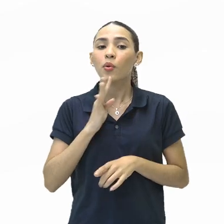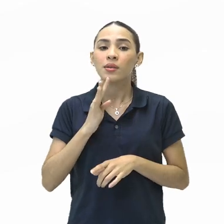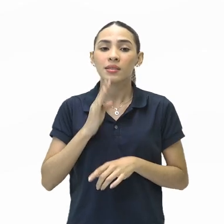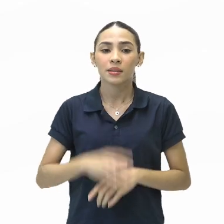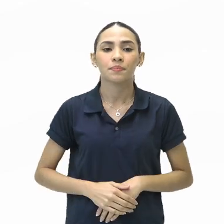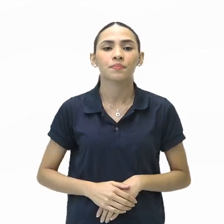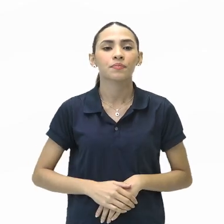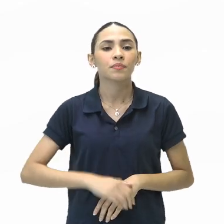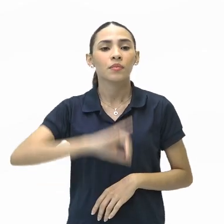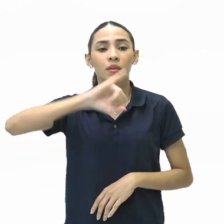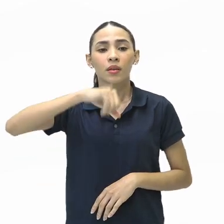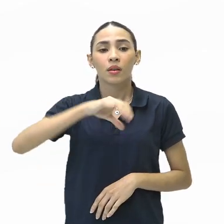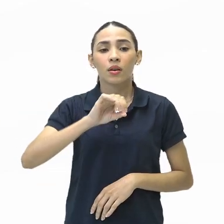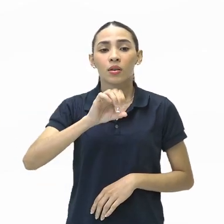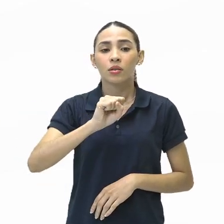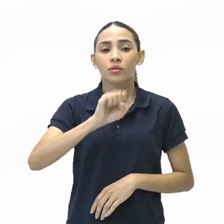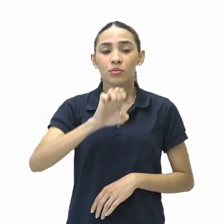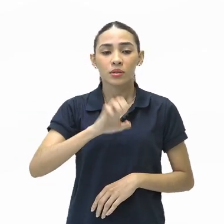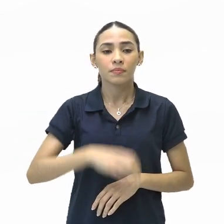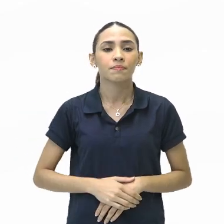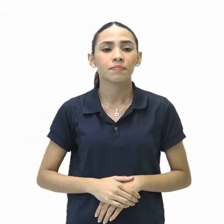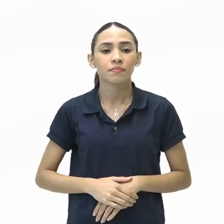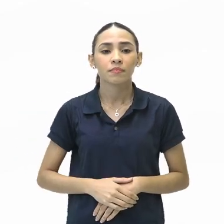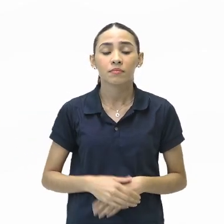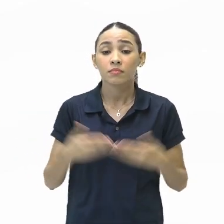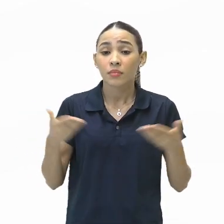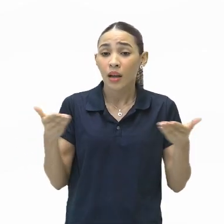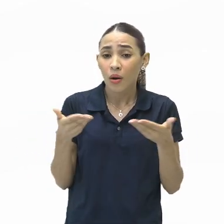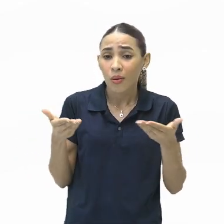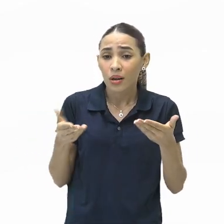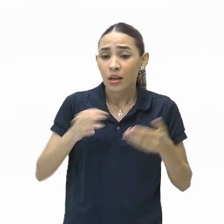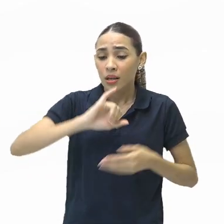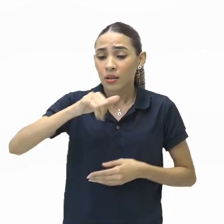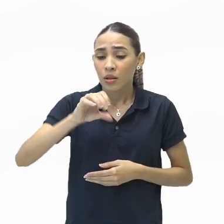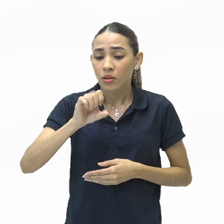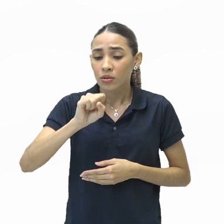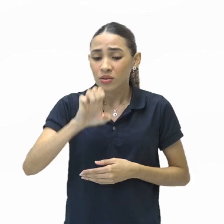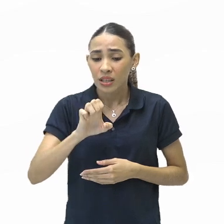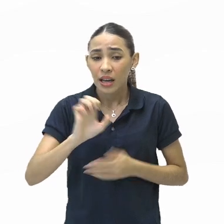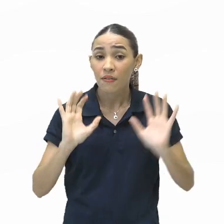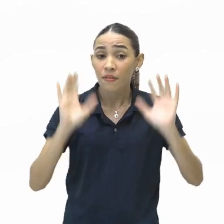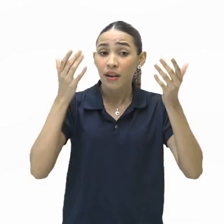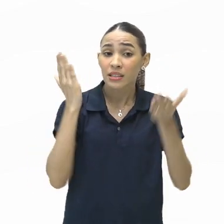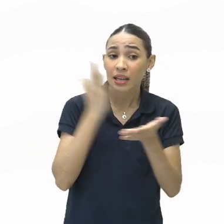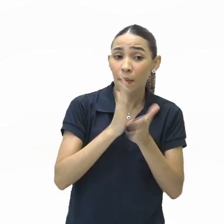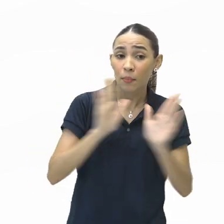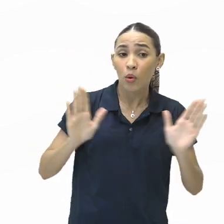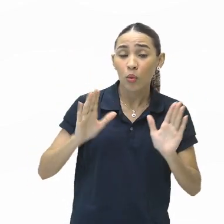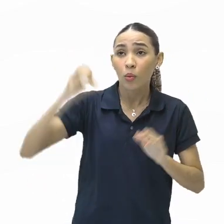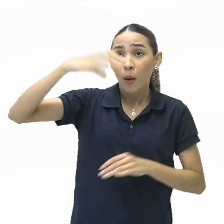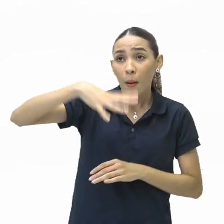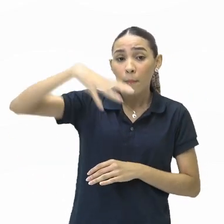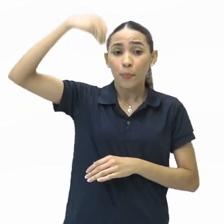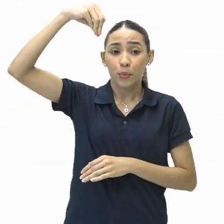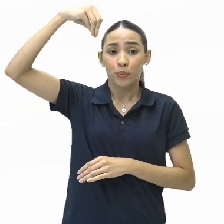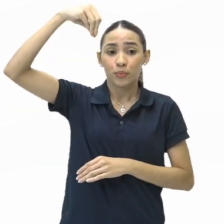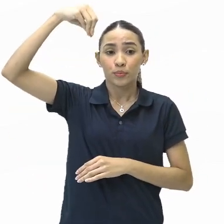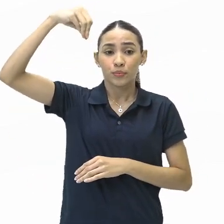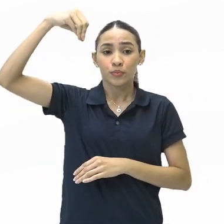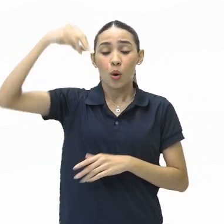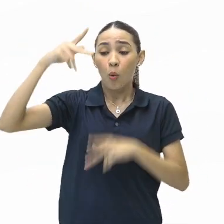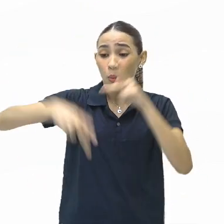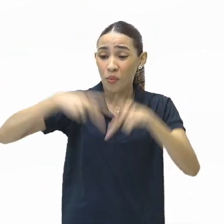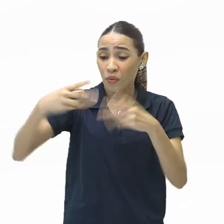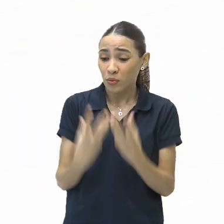só. José. E agora, José? A festa acabou, a luz apagou, o